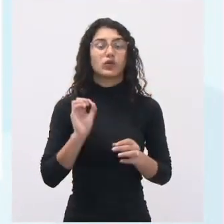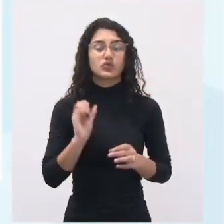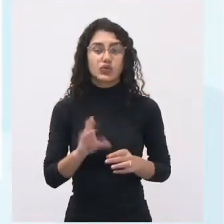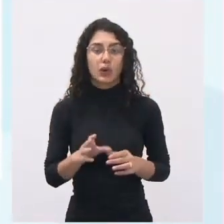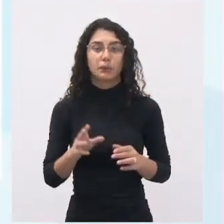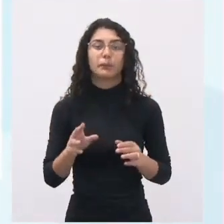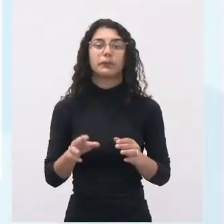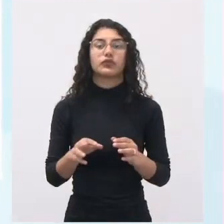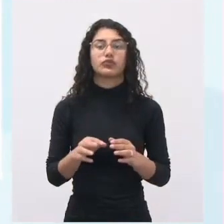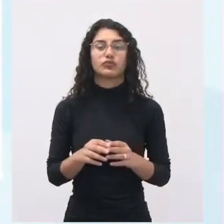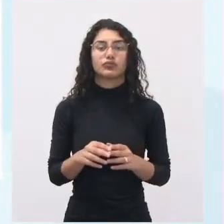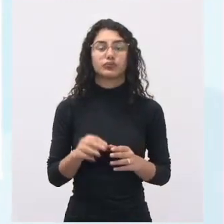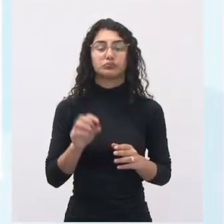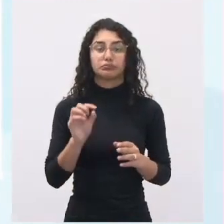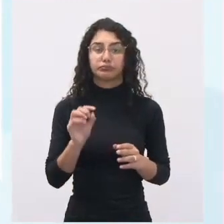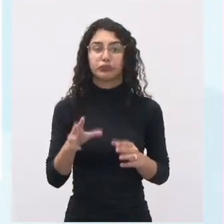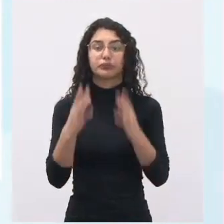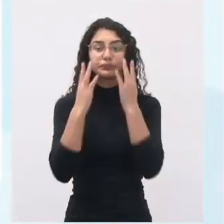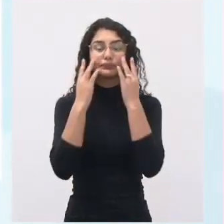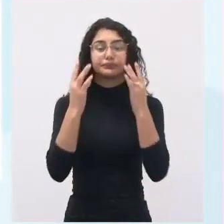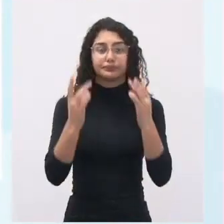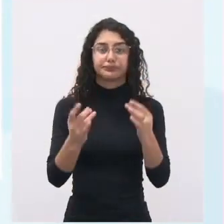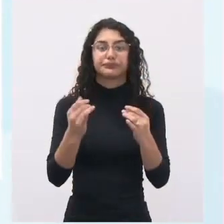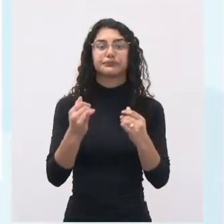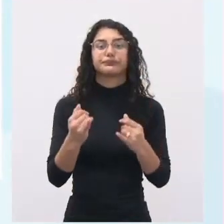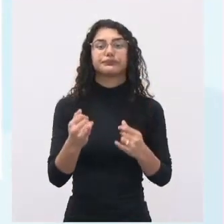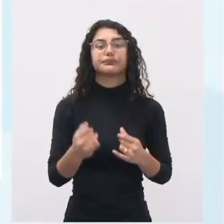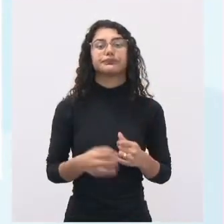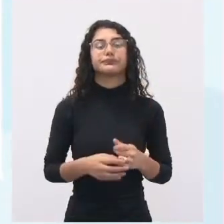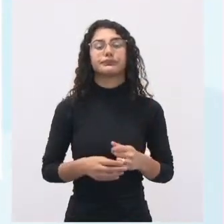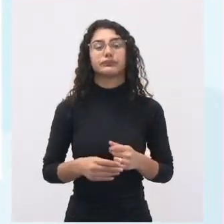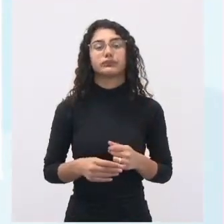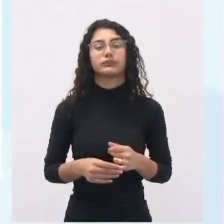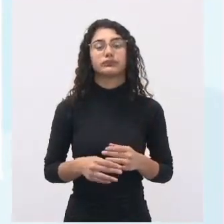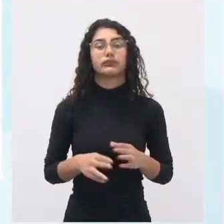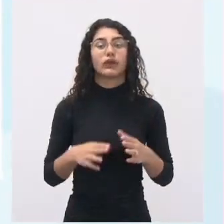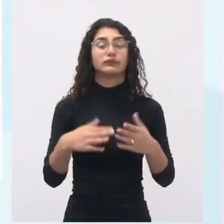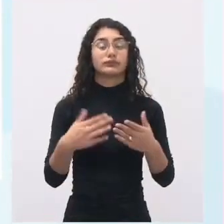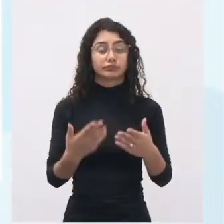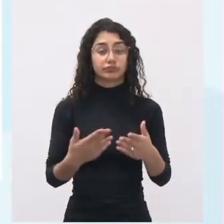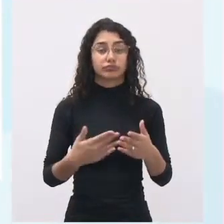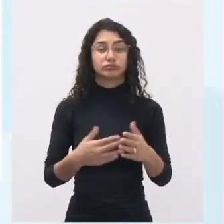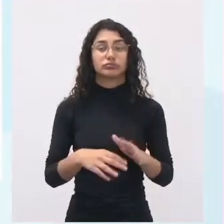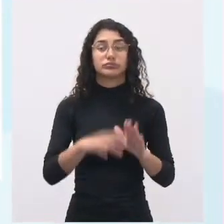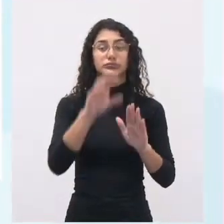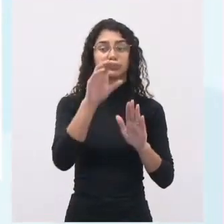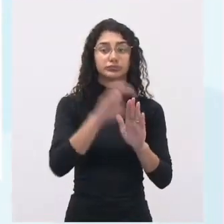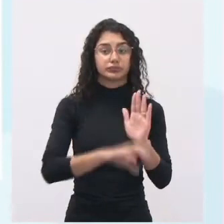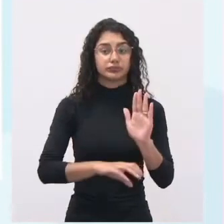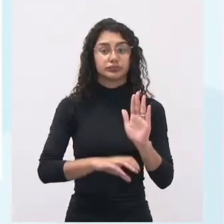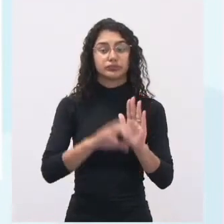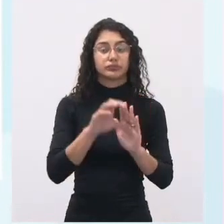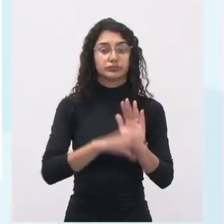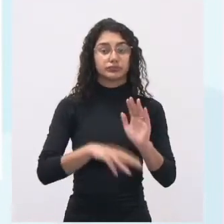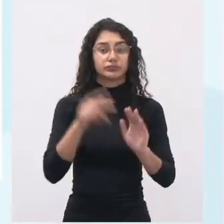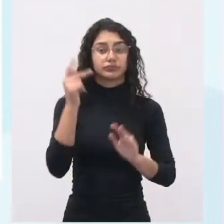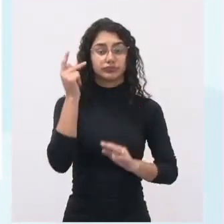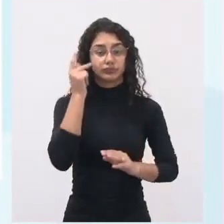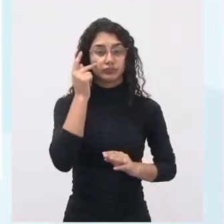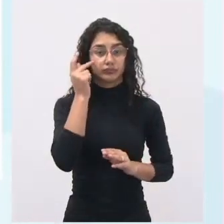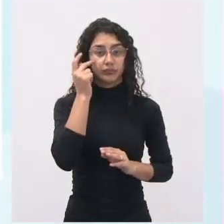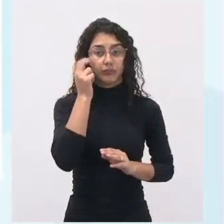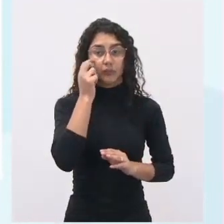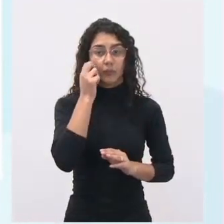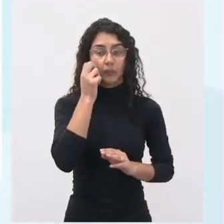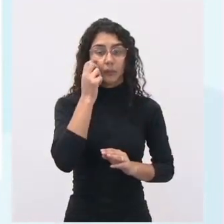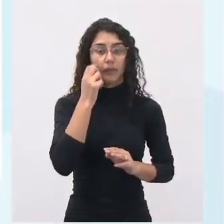corrigir aí essa informação. Então, as concepções do currículo em ação, repensar as aprendizagens oferecidas. Então, a